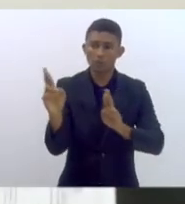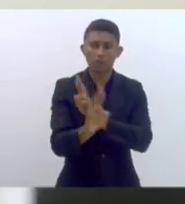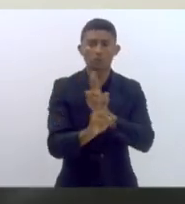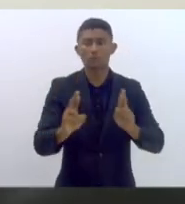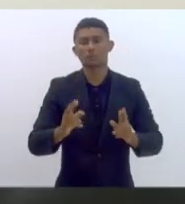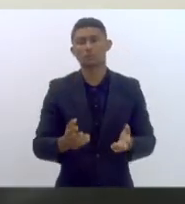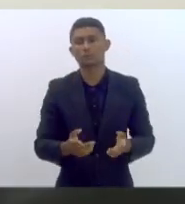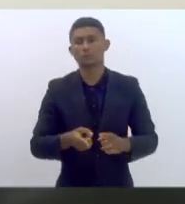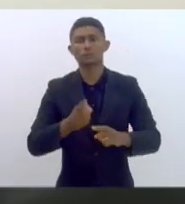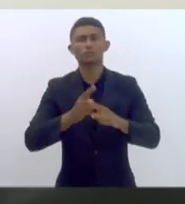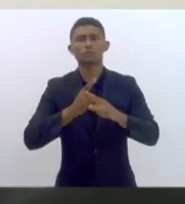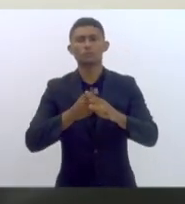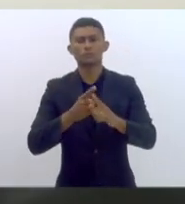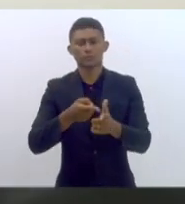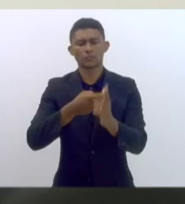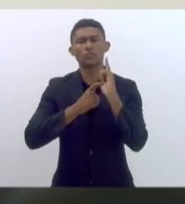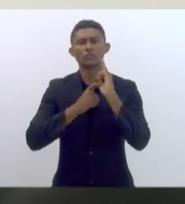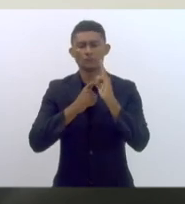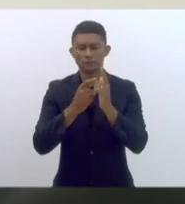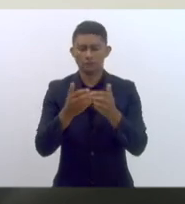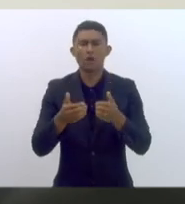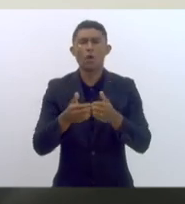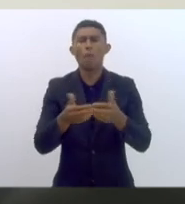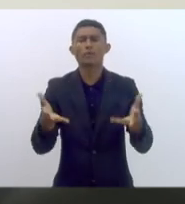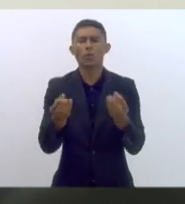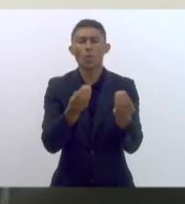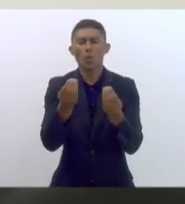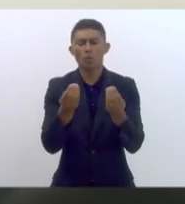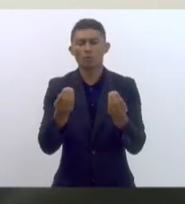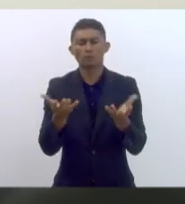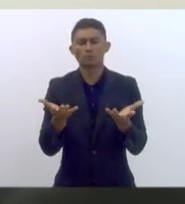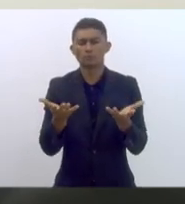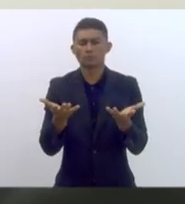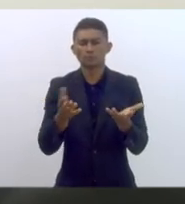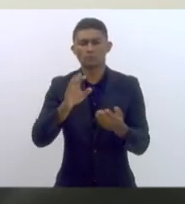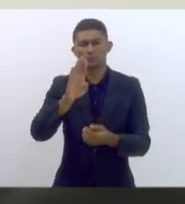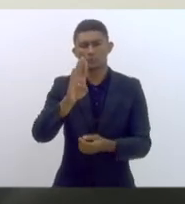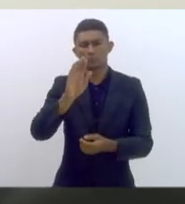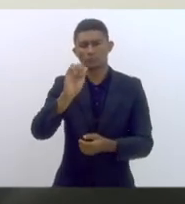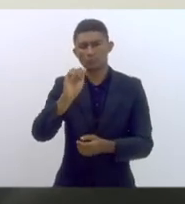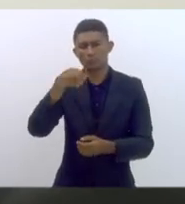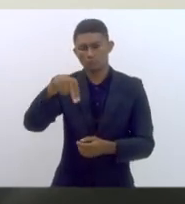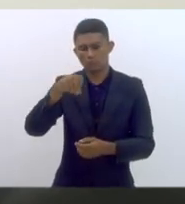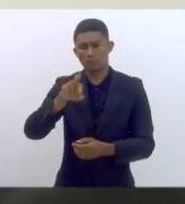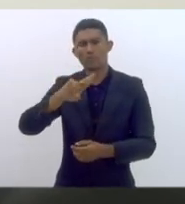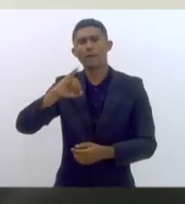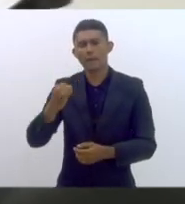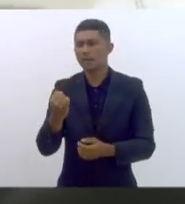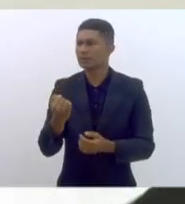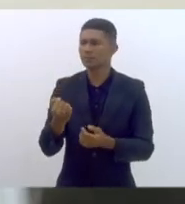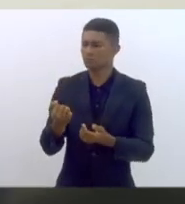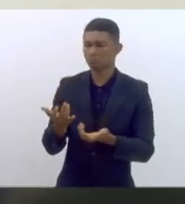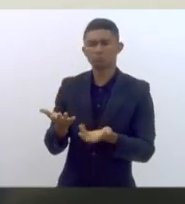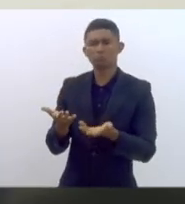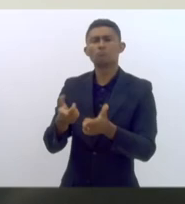essa origem dessa dívida ela tem que ser questionada. Né? Que dívida é essa do Banerj? Né? Porque o